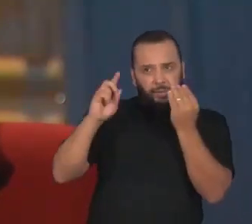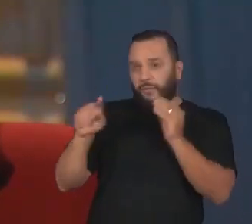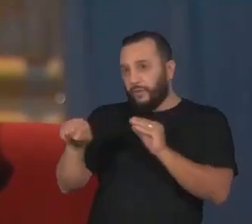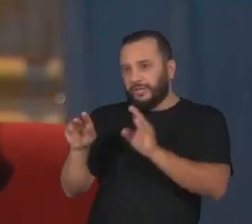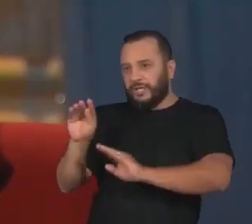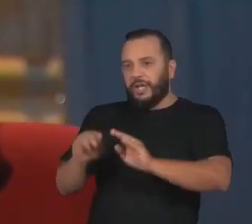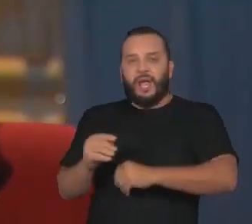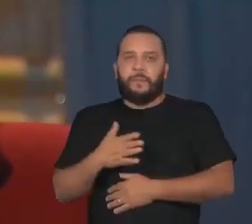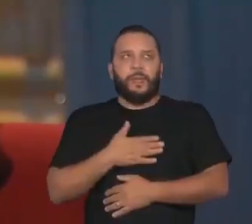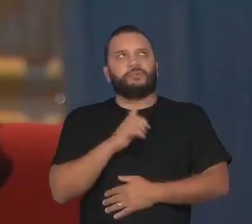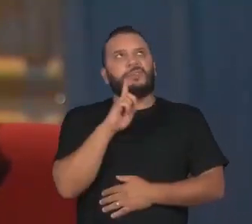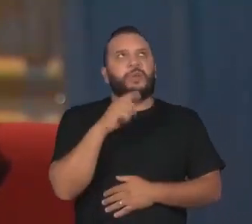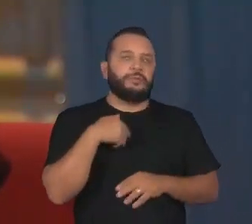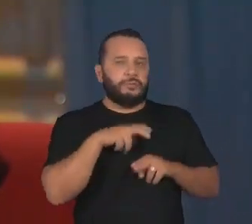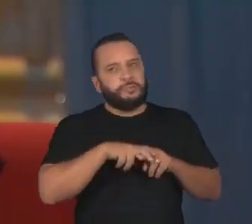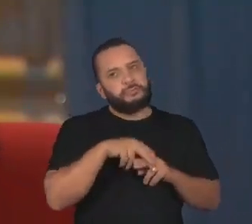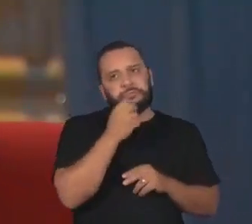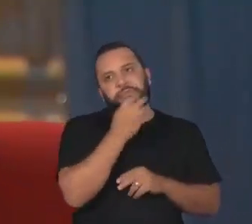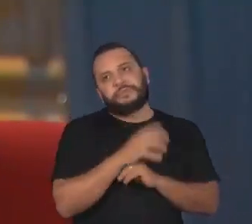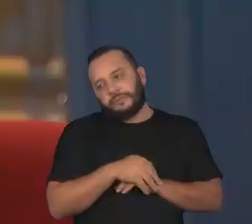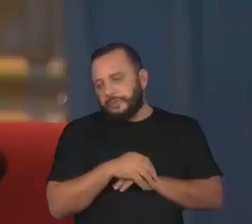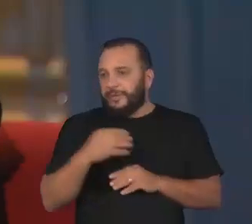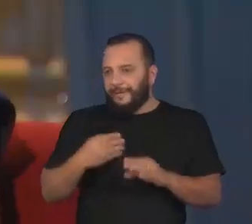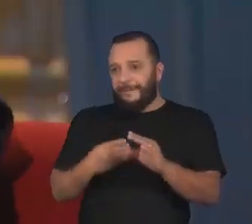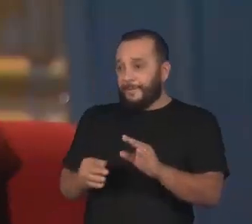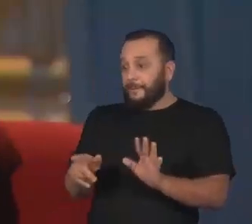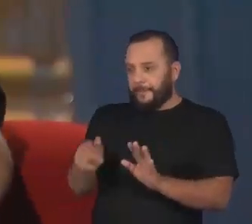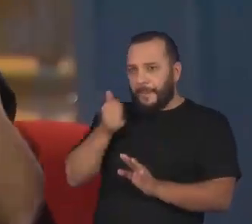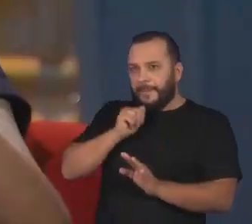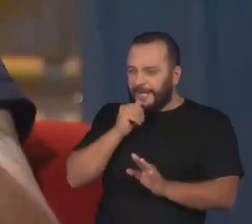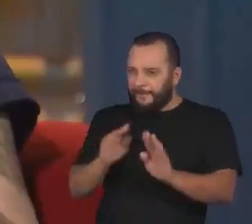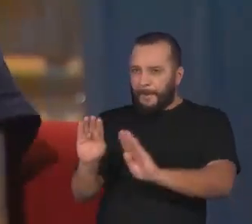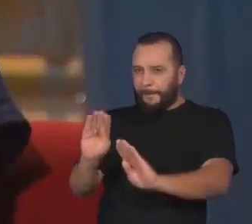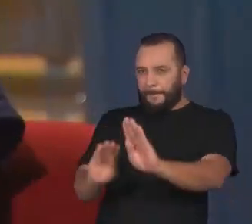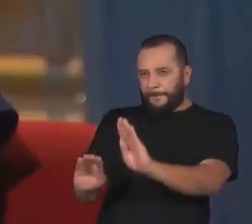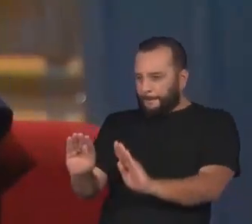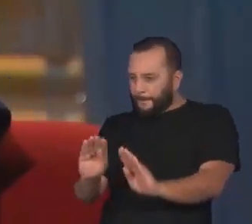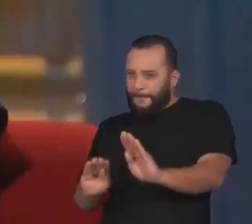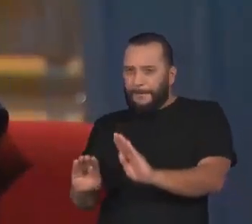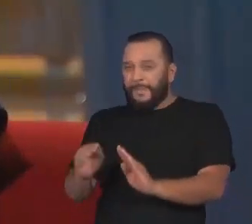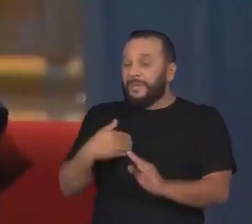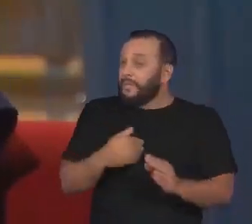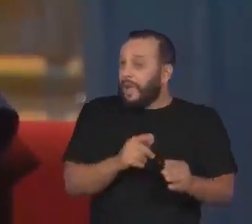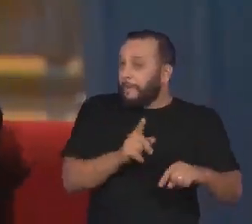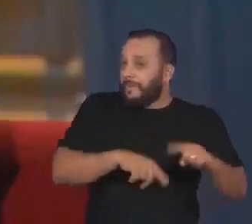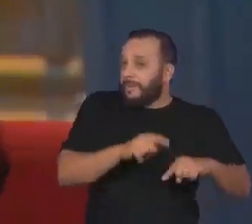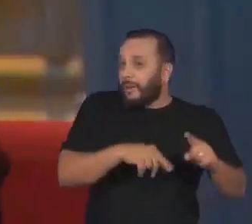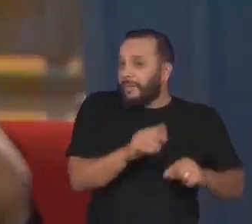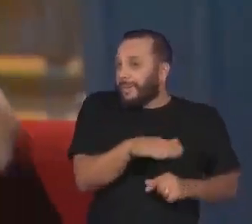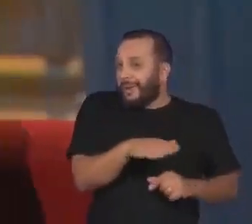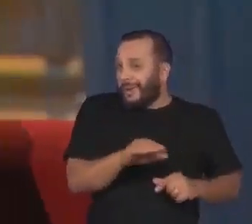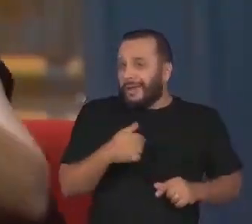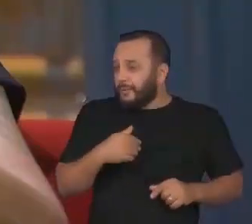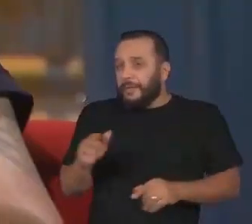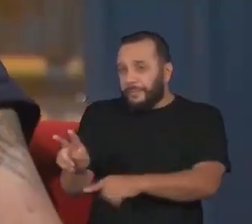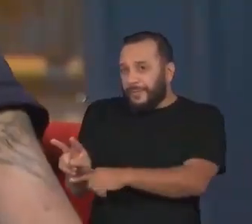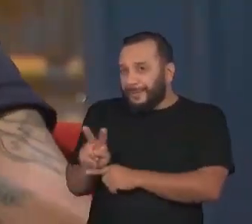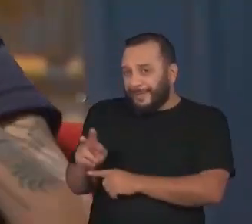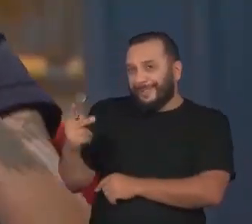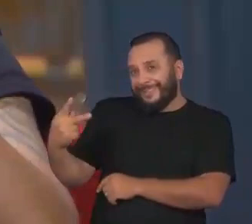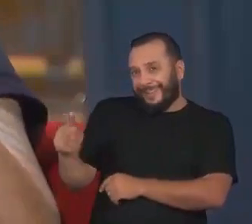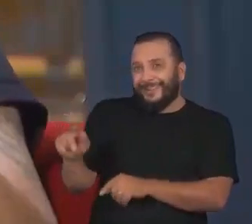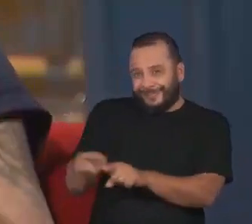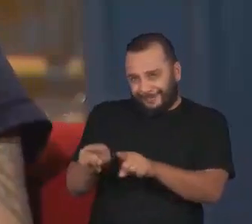ela oh meu Deus lá vai sentei aí minha mãe sentou comecei a maquiar com meus produtinhos baratinhos que eu tinha um poucos dela também que eu peguei da necesser